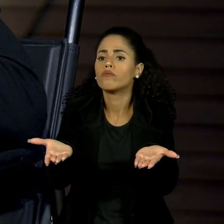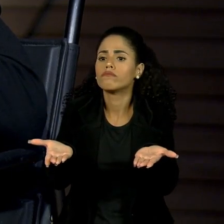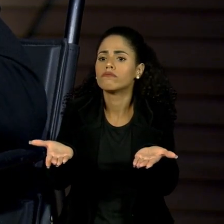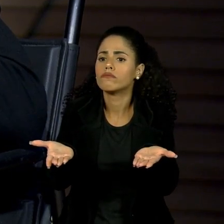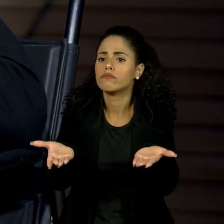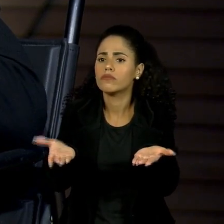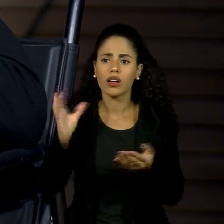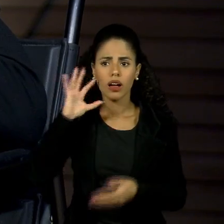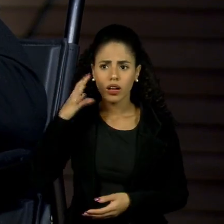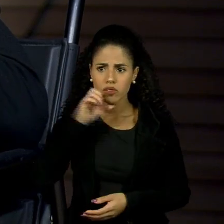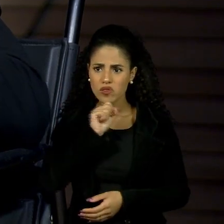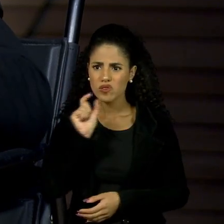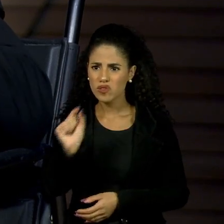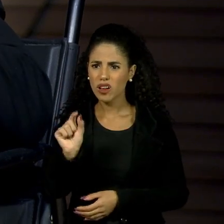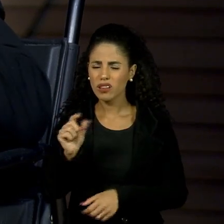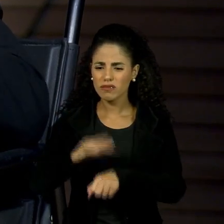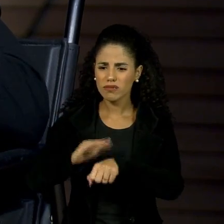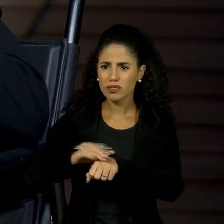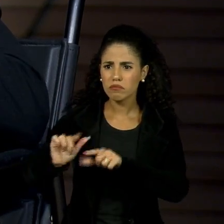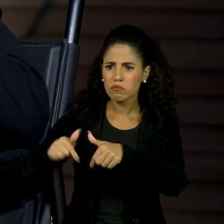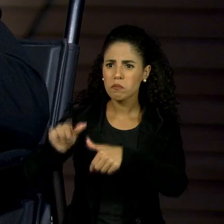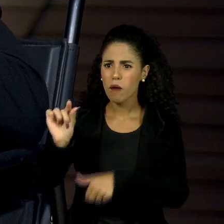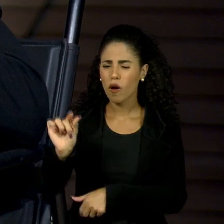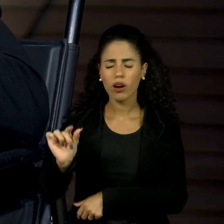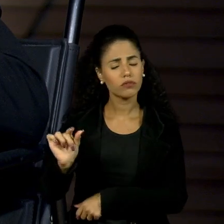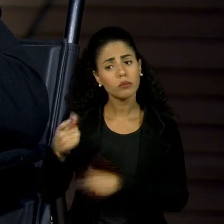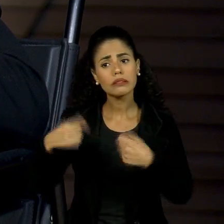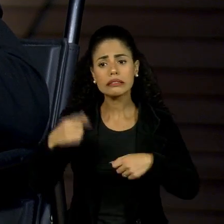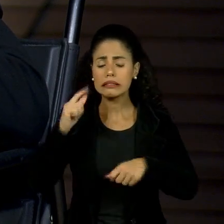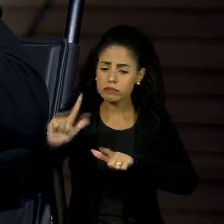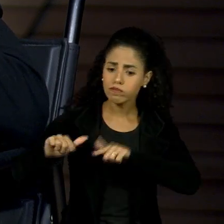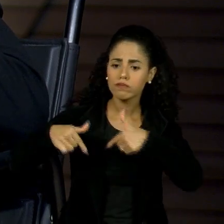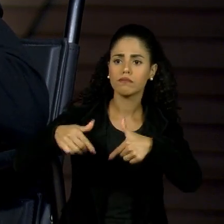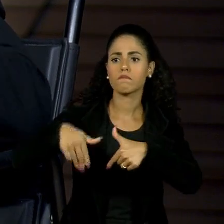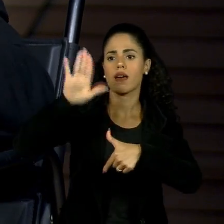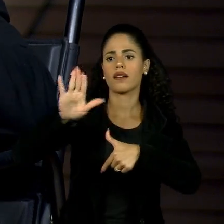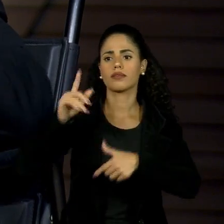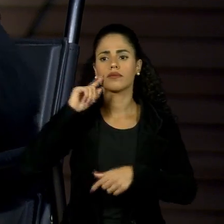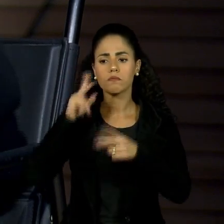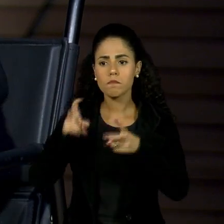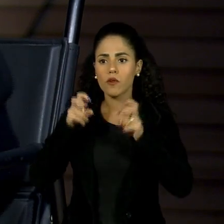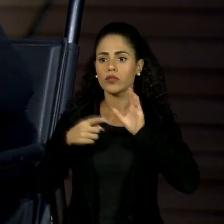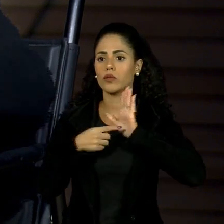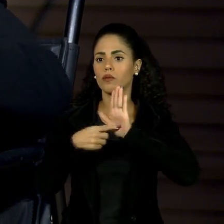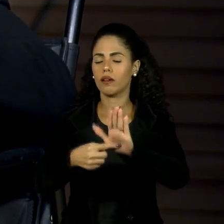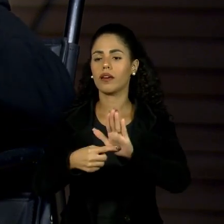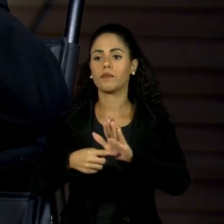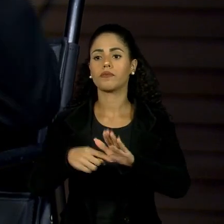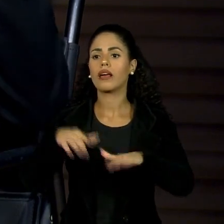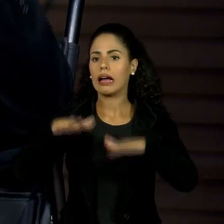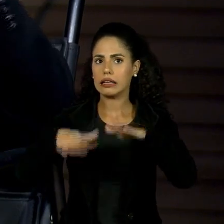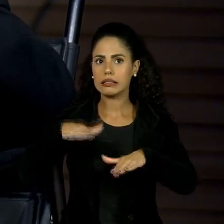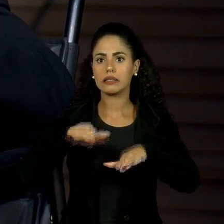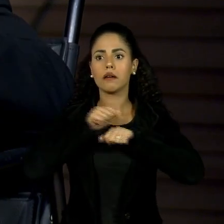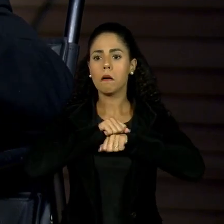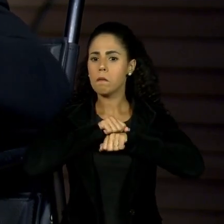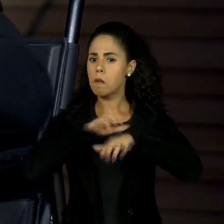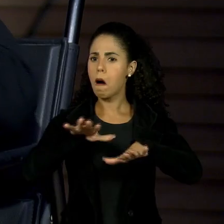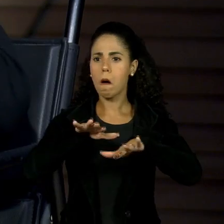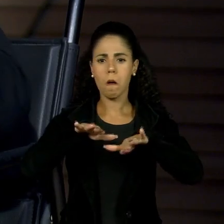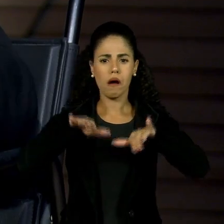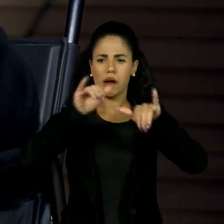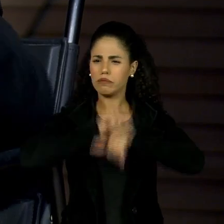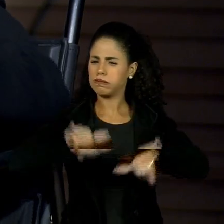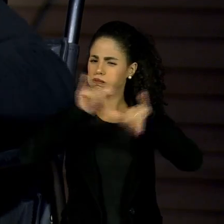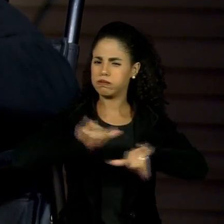suficiente. Não vai ser suficiente. Os dados internacionais mostram que toda vez que você tem uma onda de, aspas, legalização, que